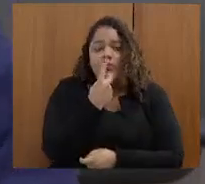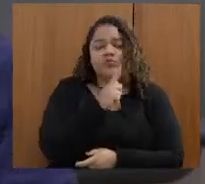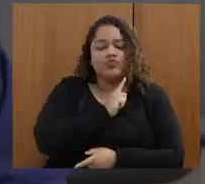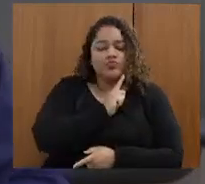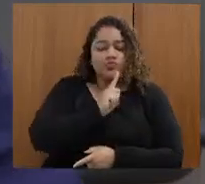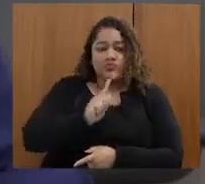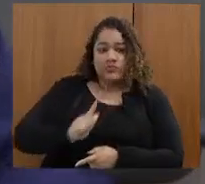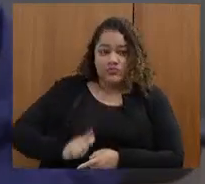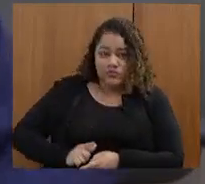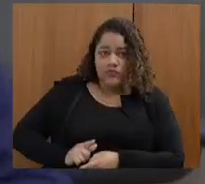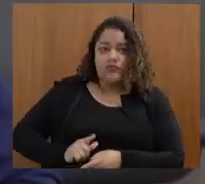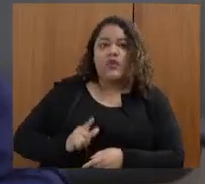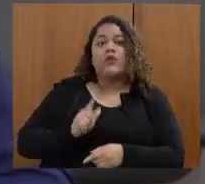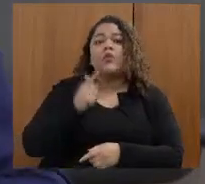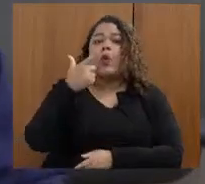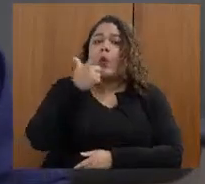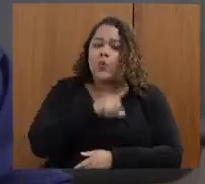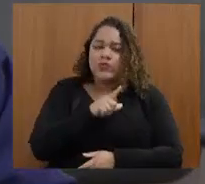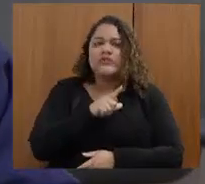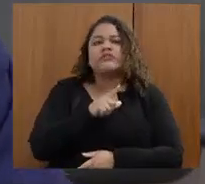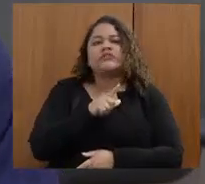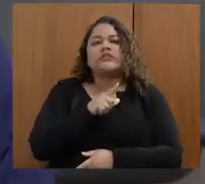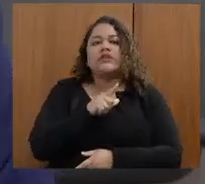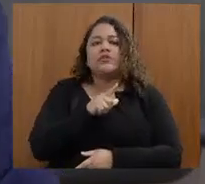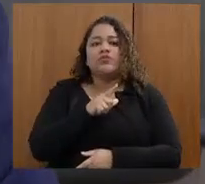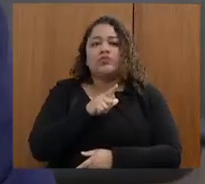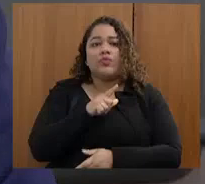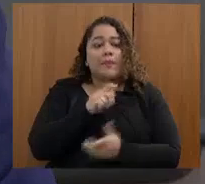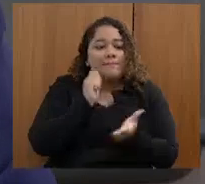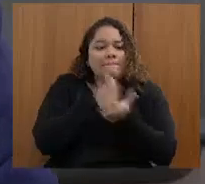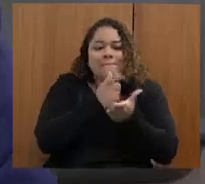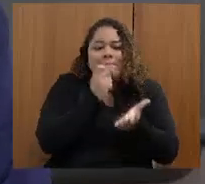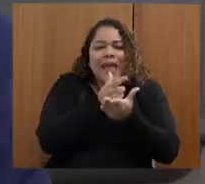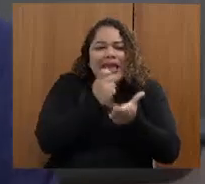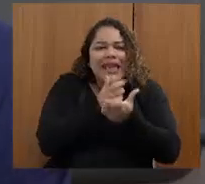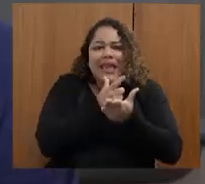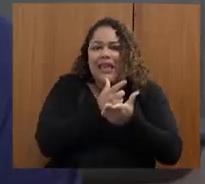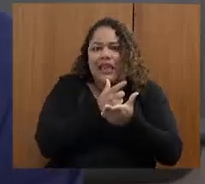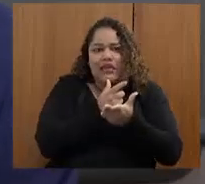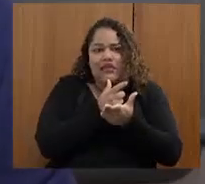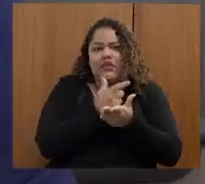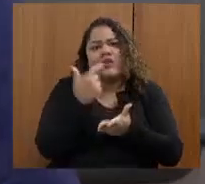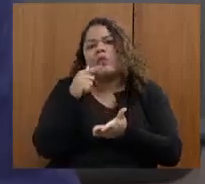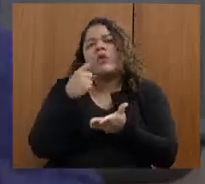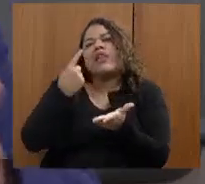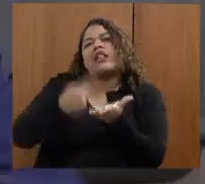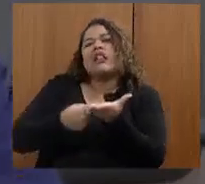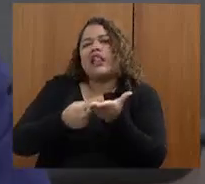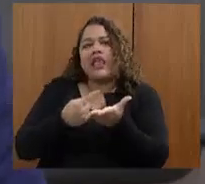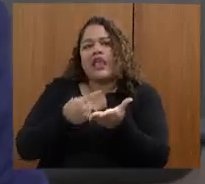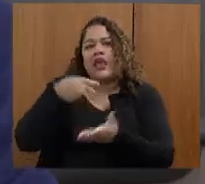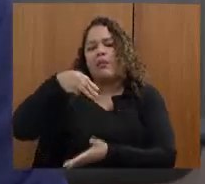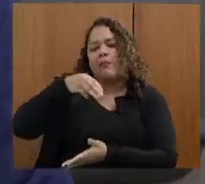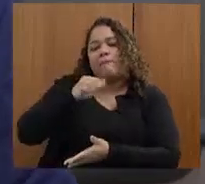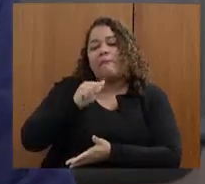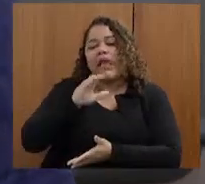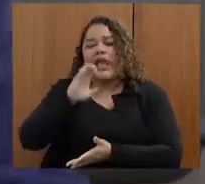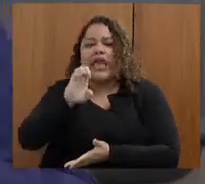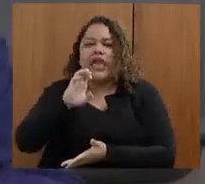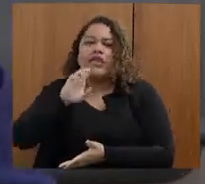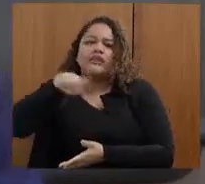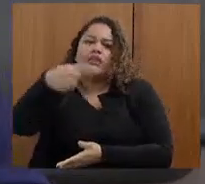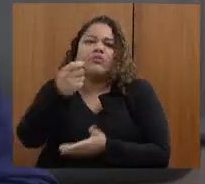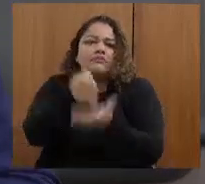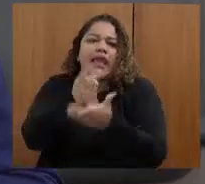liquidar 25% da receita liquidada é pago não é gerar termo de compromisso Macaé e não depositar